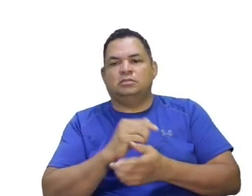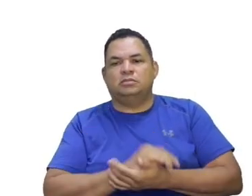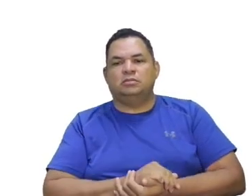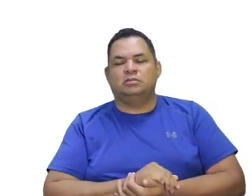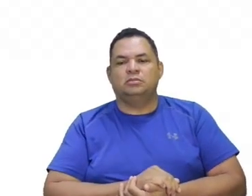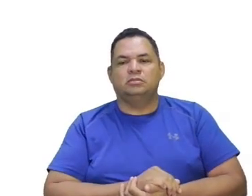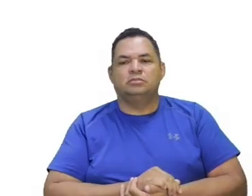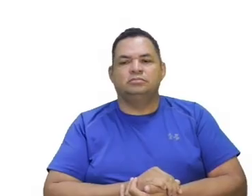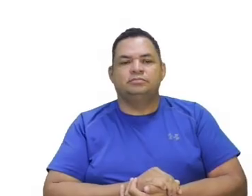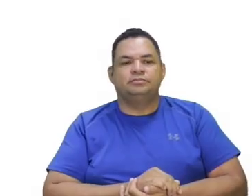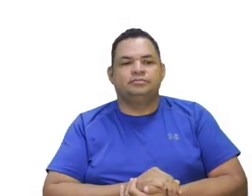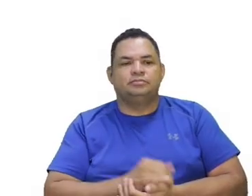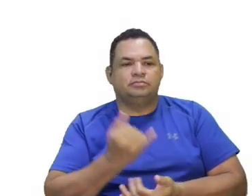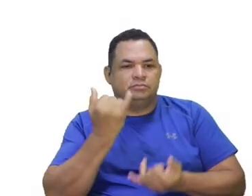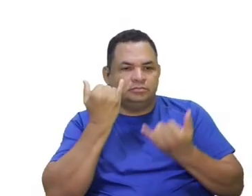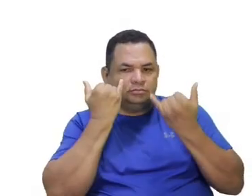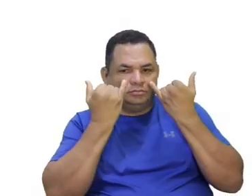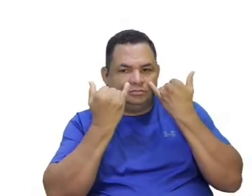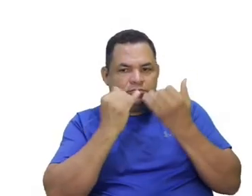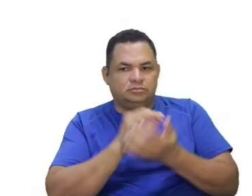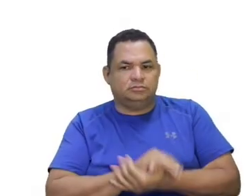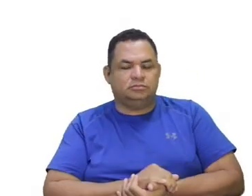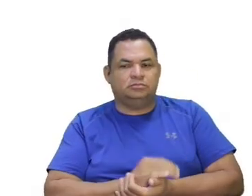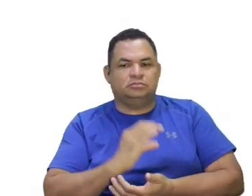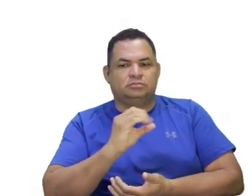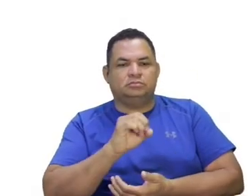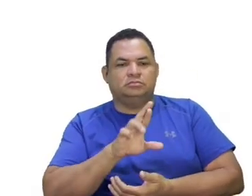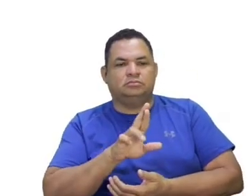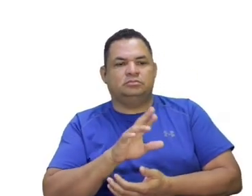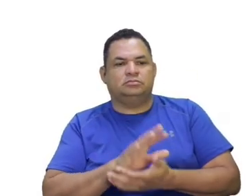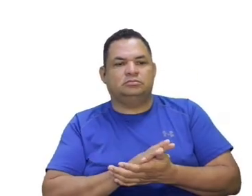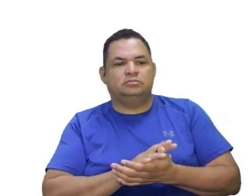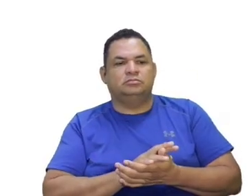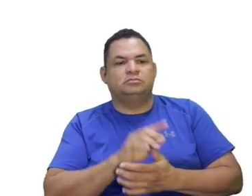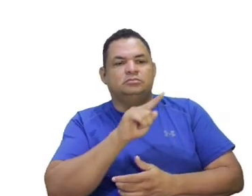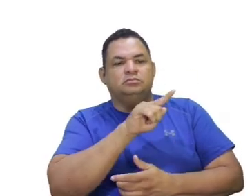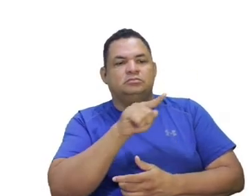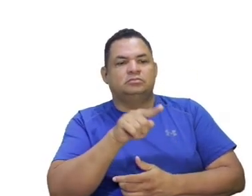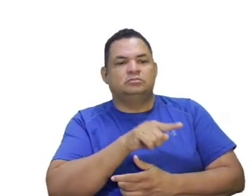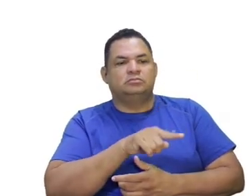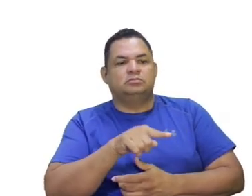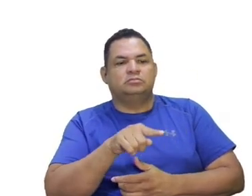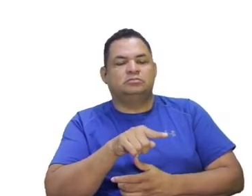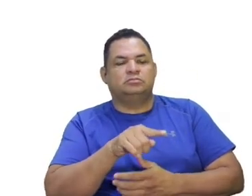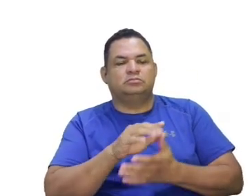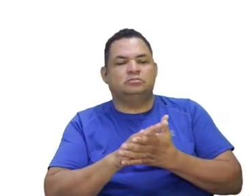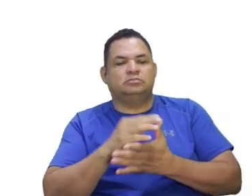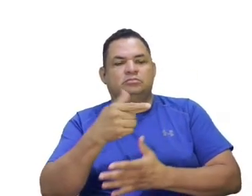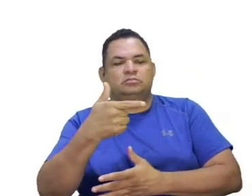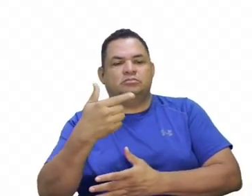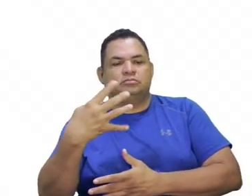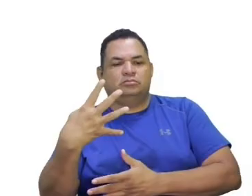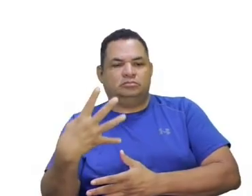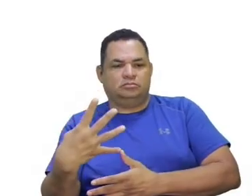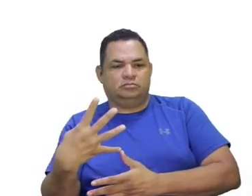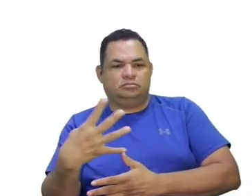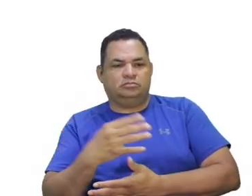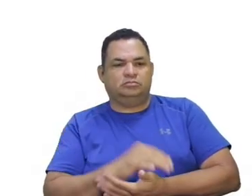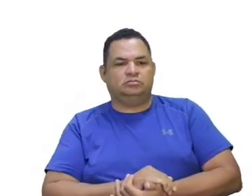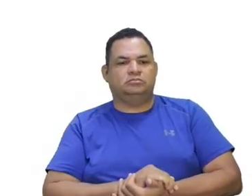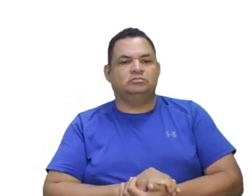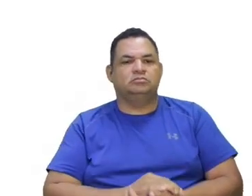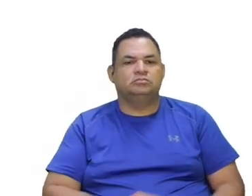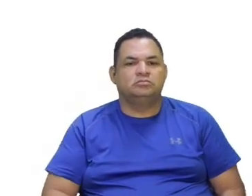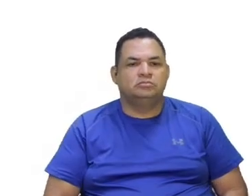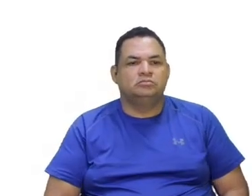Cr3+. E aí ele dá a informação do Cr com o seu número atômico igual a